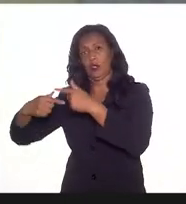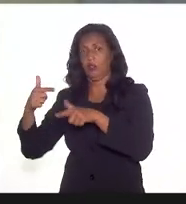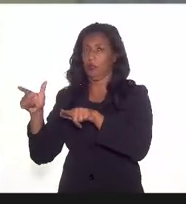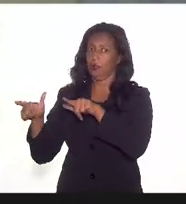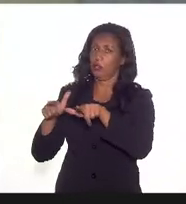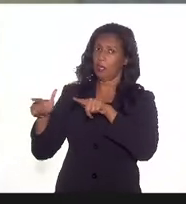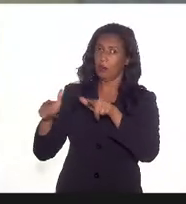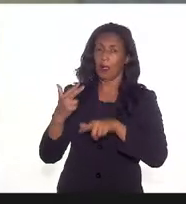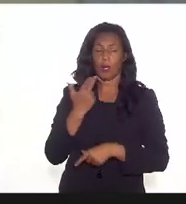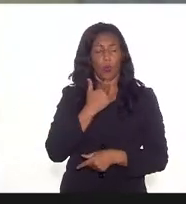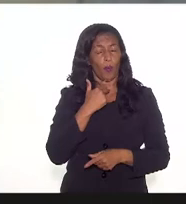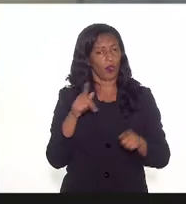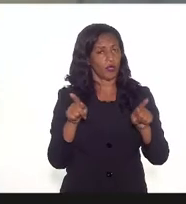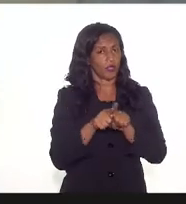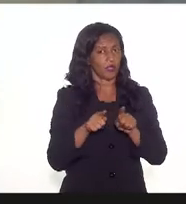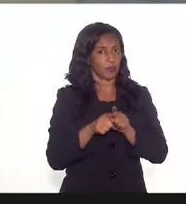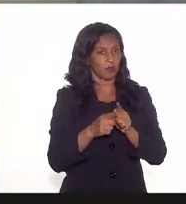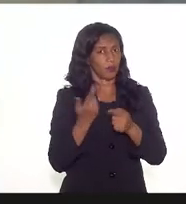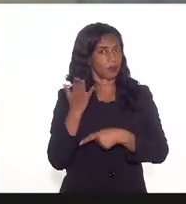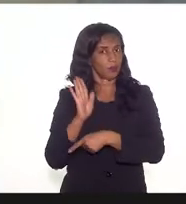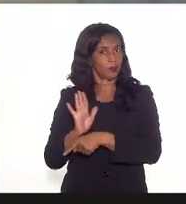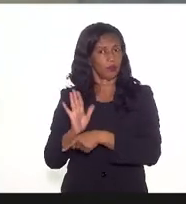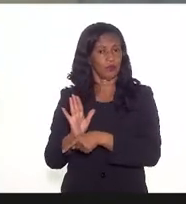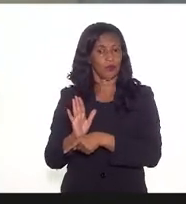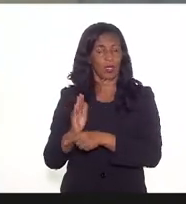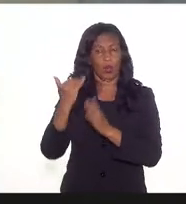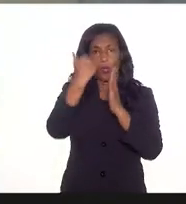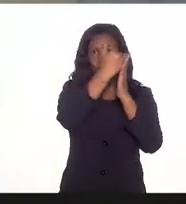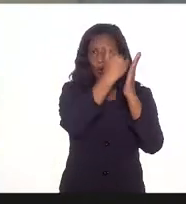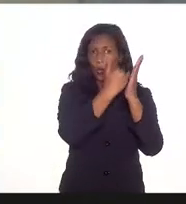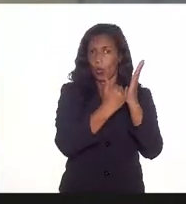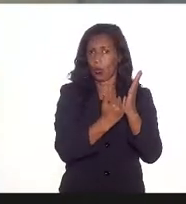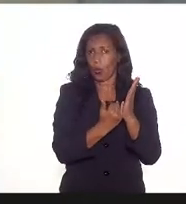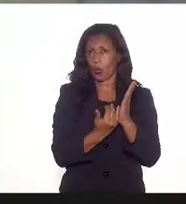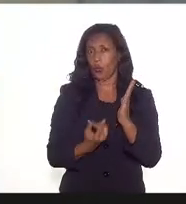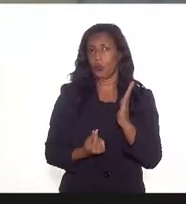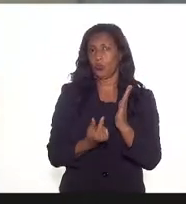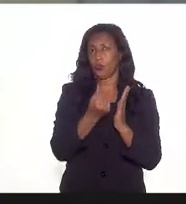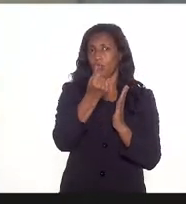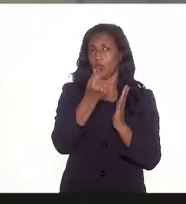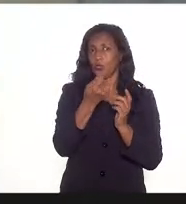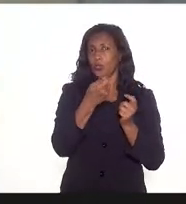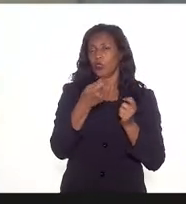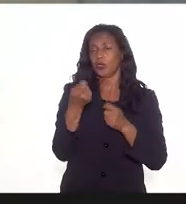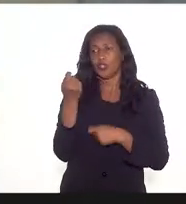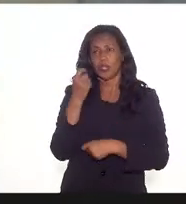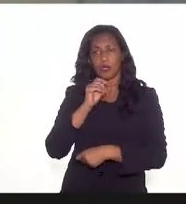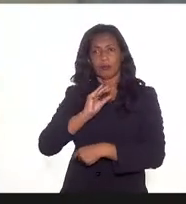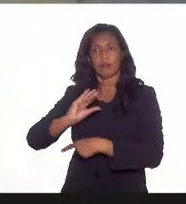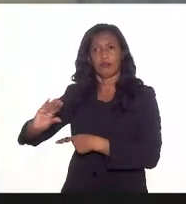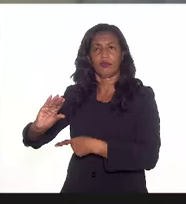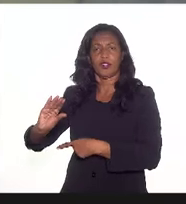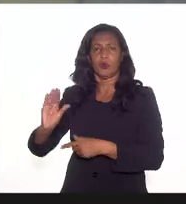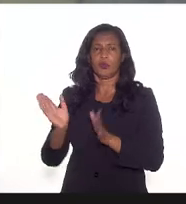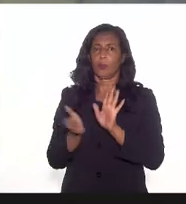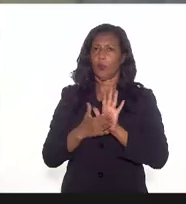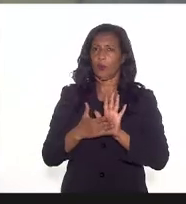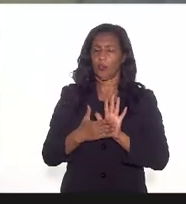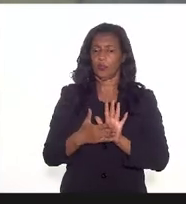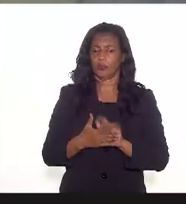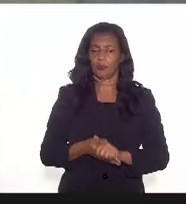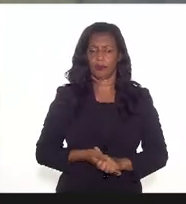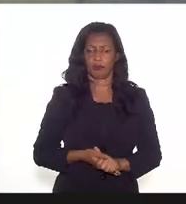ou pode não estar atendendo ao cronograma físico-financeiro de investimento proposto. Pode não estar